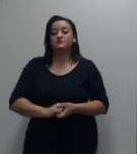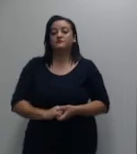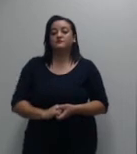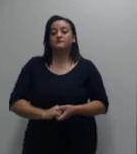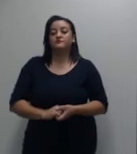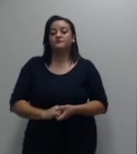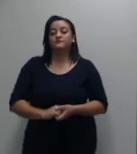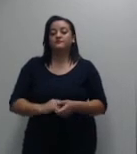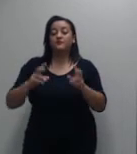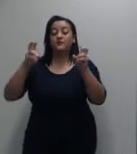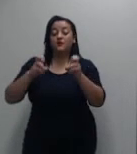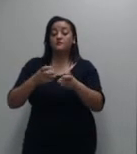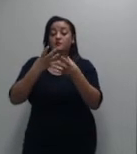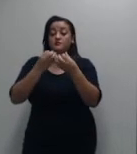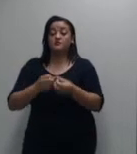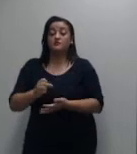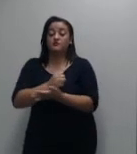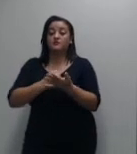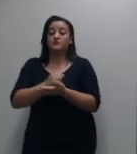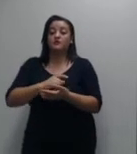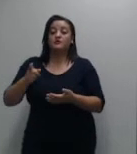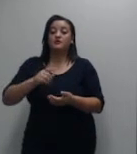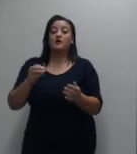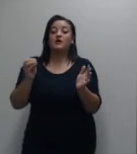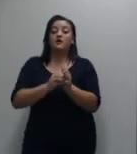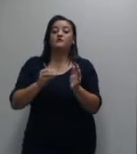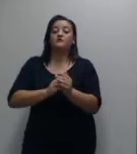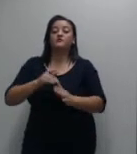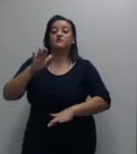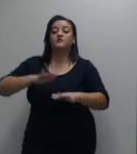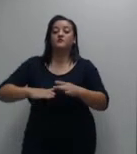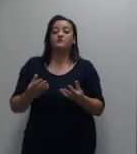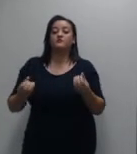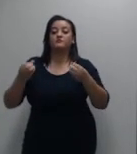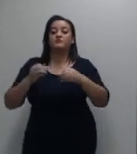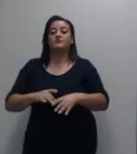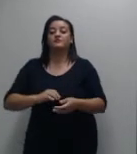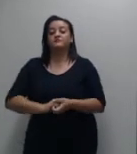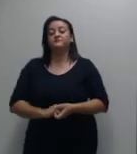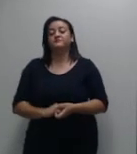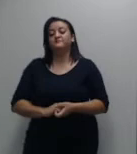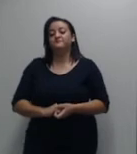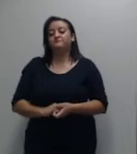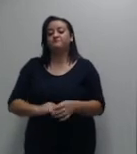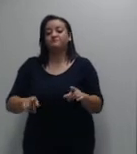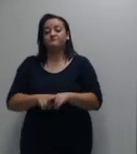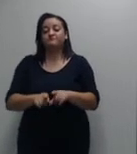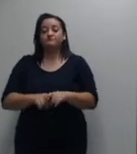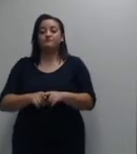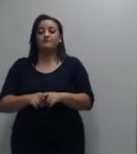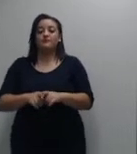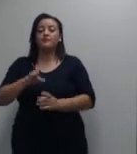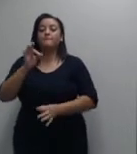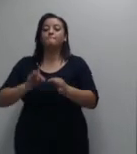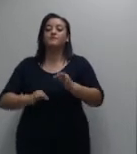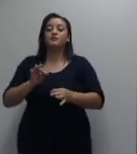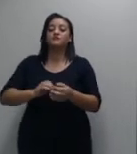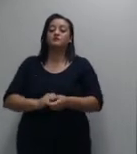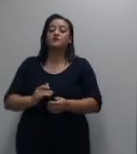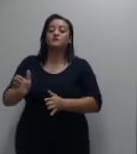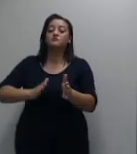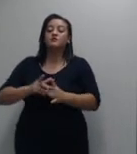não foi fundamentada na ausência de qualquer prejuízo para o STJ o mesmo para os jogadores no